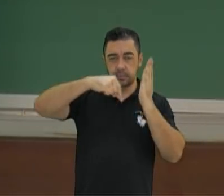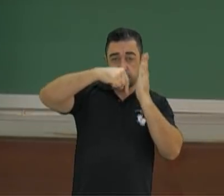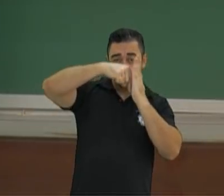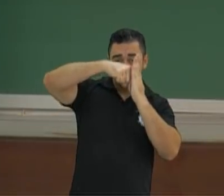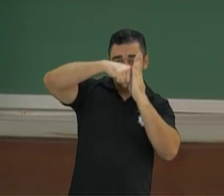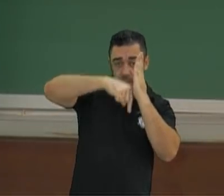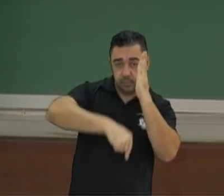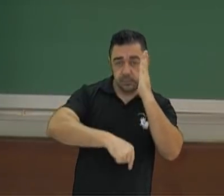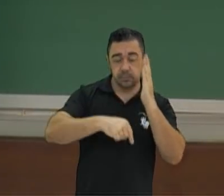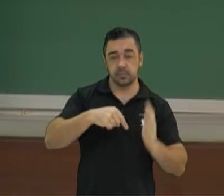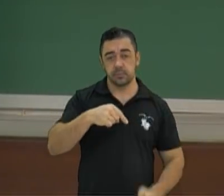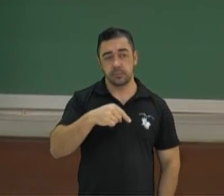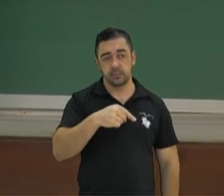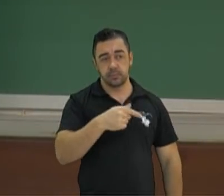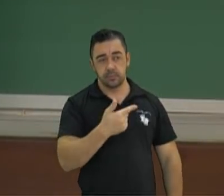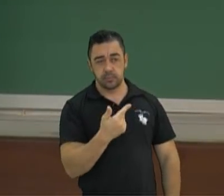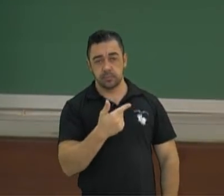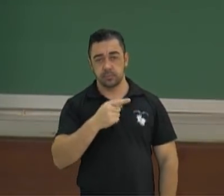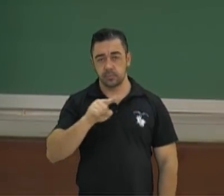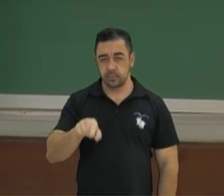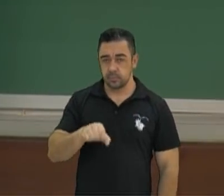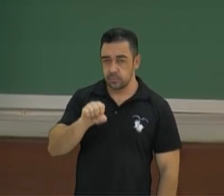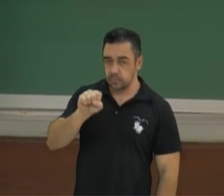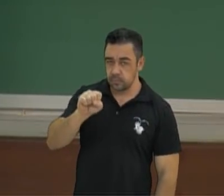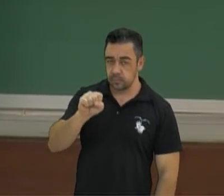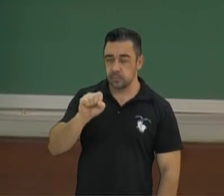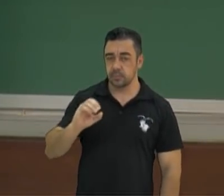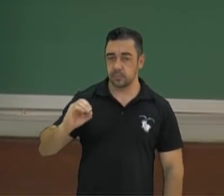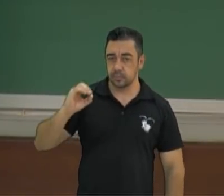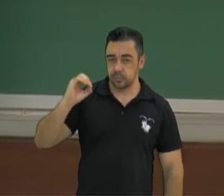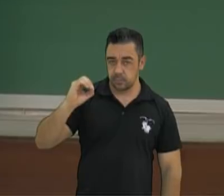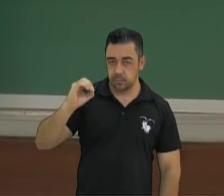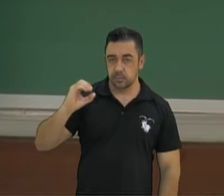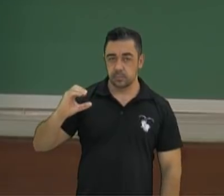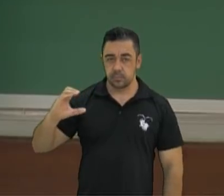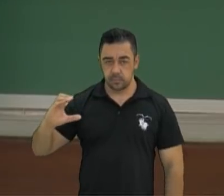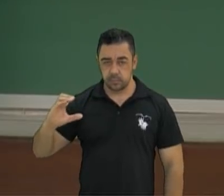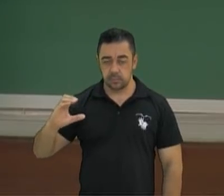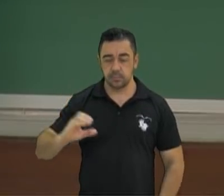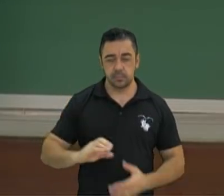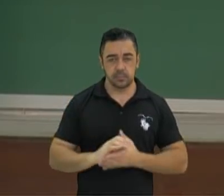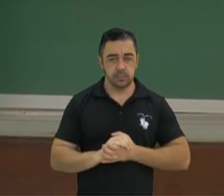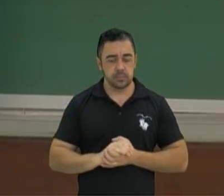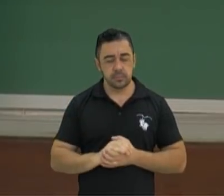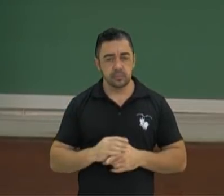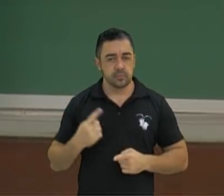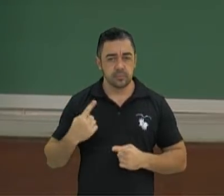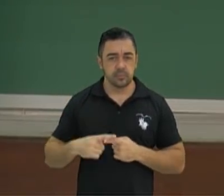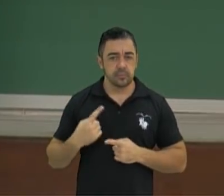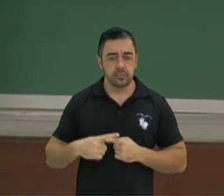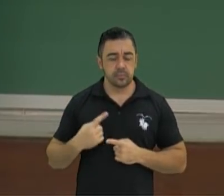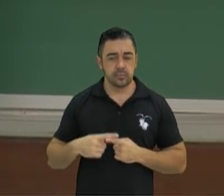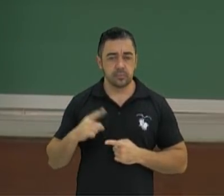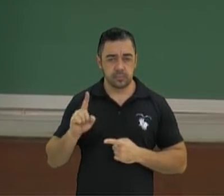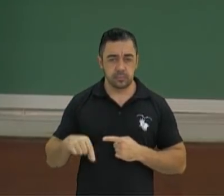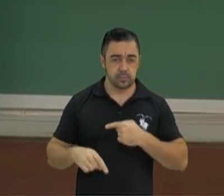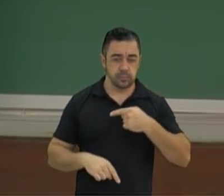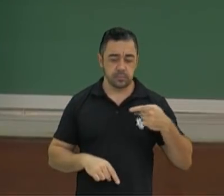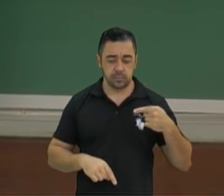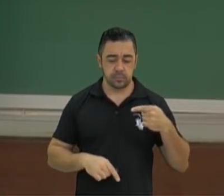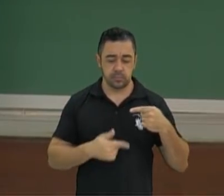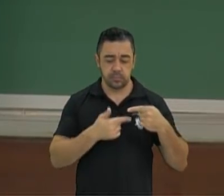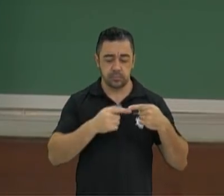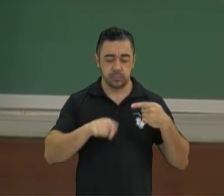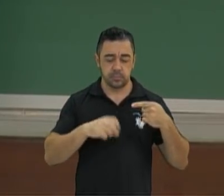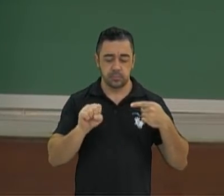ela diminuiu 2,8 graus Celsius, né? Ela diminuiu porque ela está com o sinal